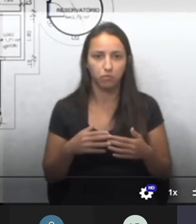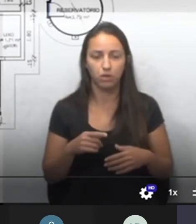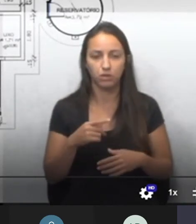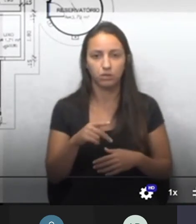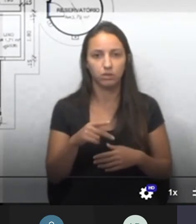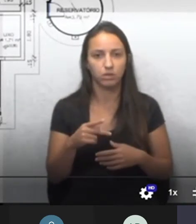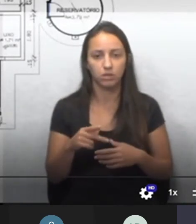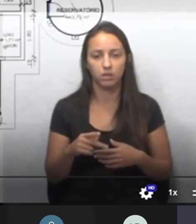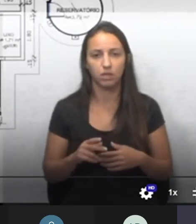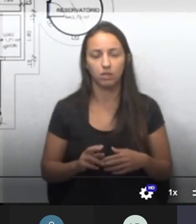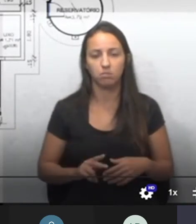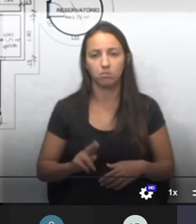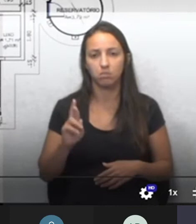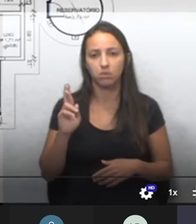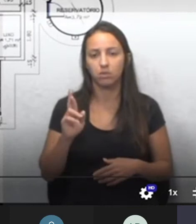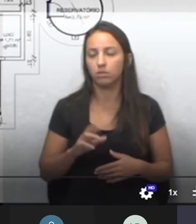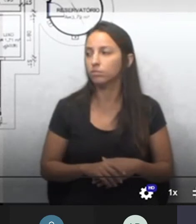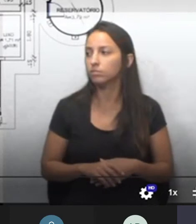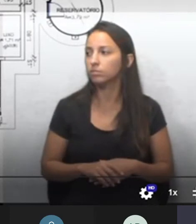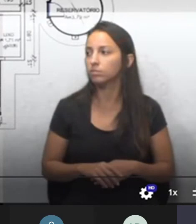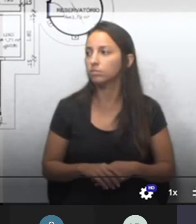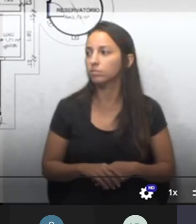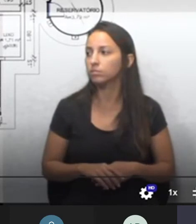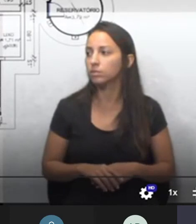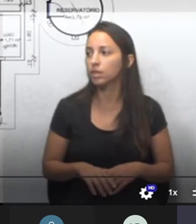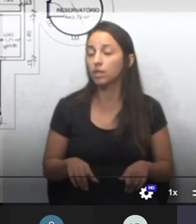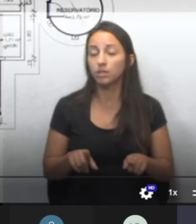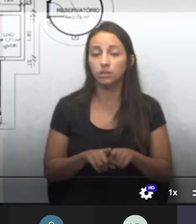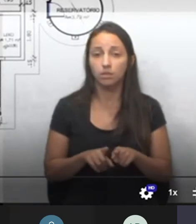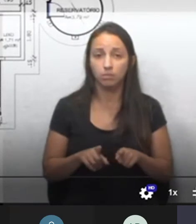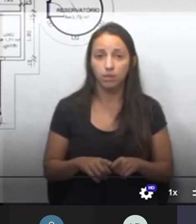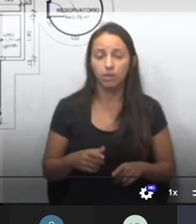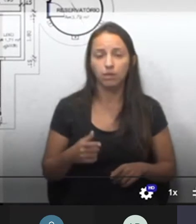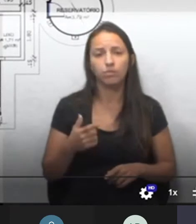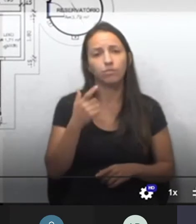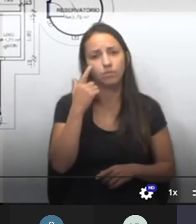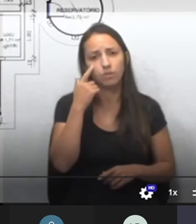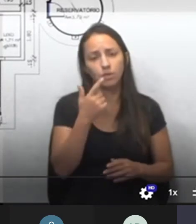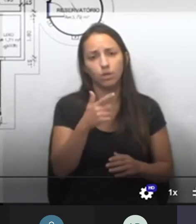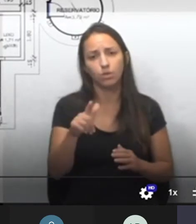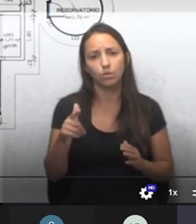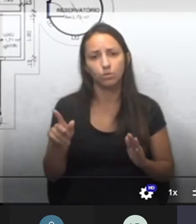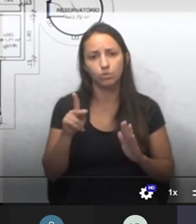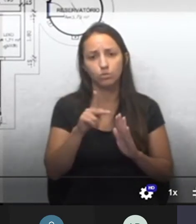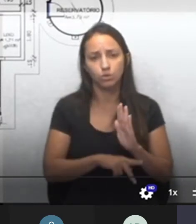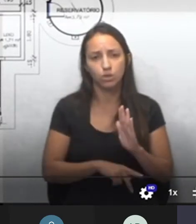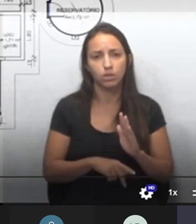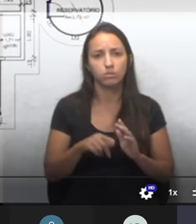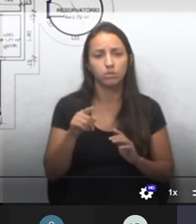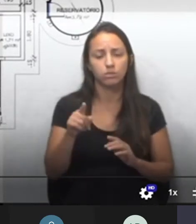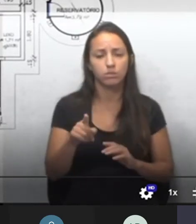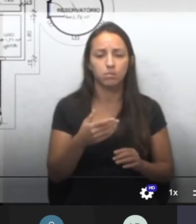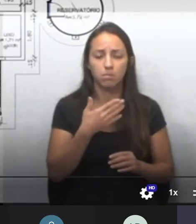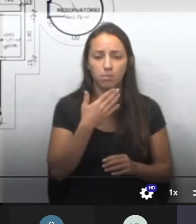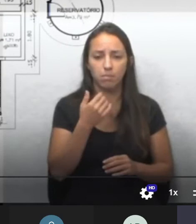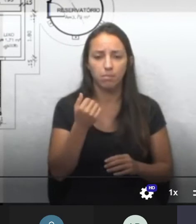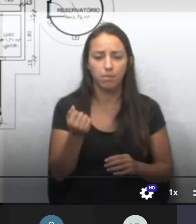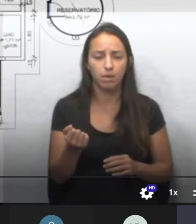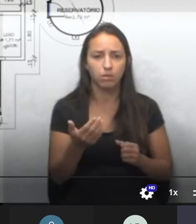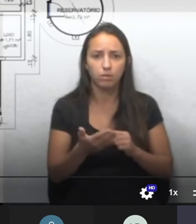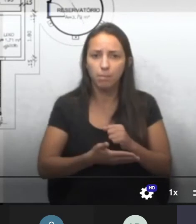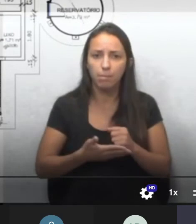dele, tá certo? Além deste projeto, observe outros para que você possa